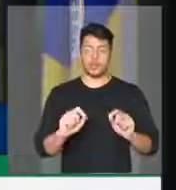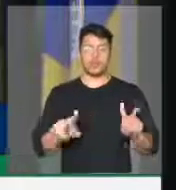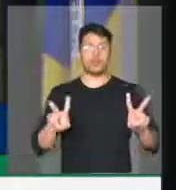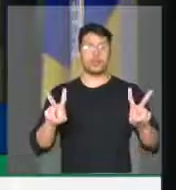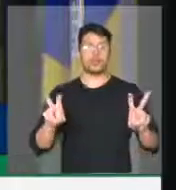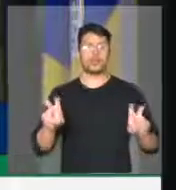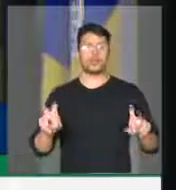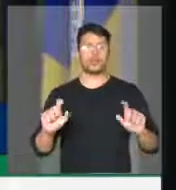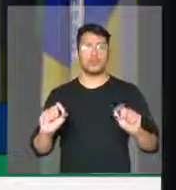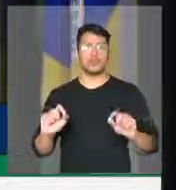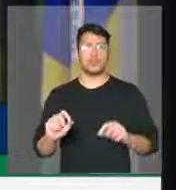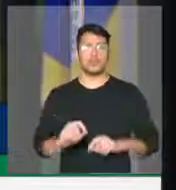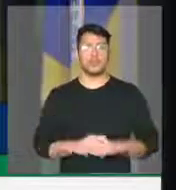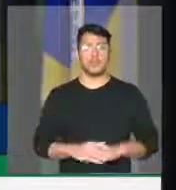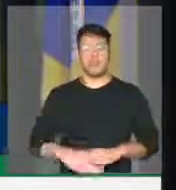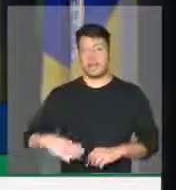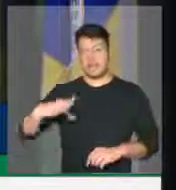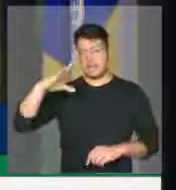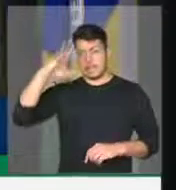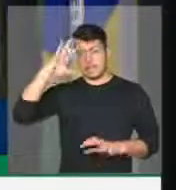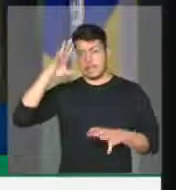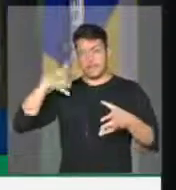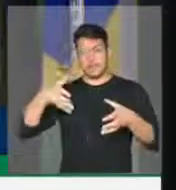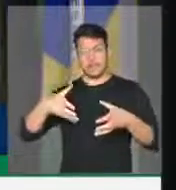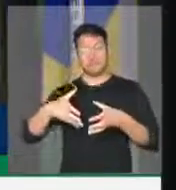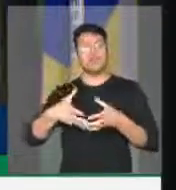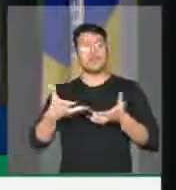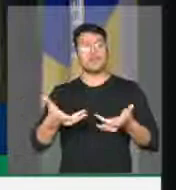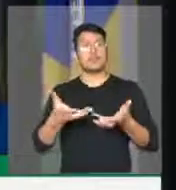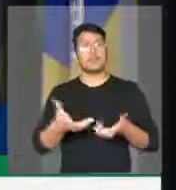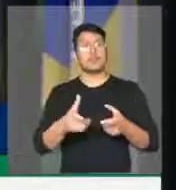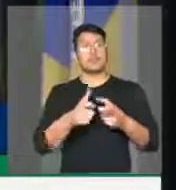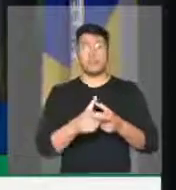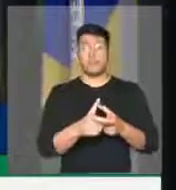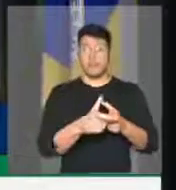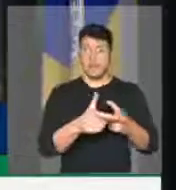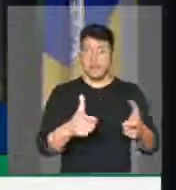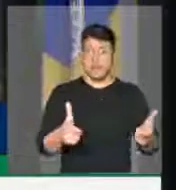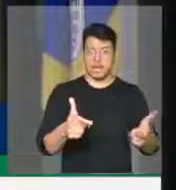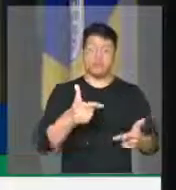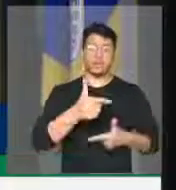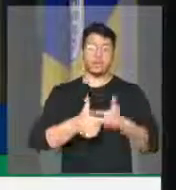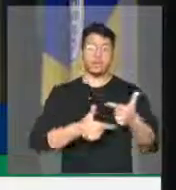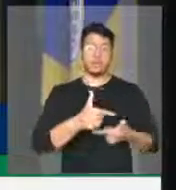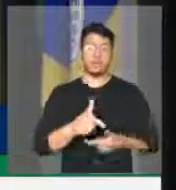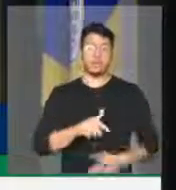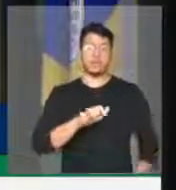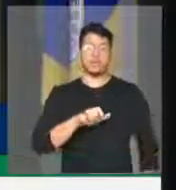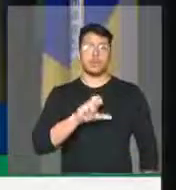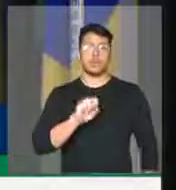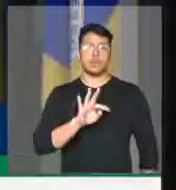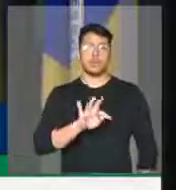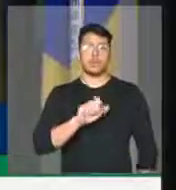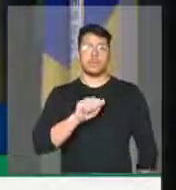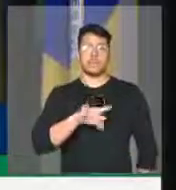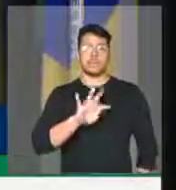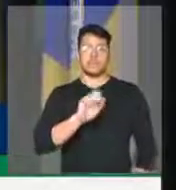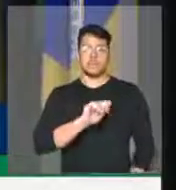Defesa quer ampliar a atuação estatal em projetos navais. E diz um